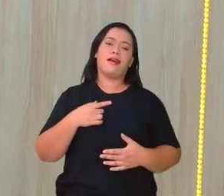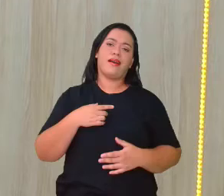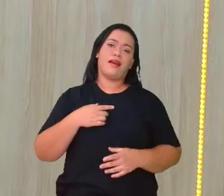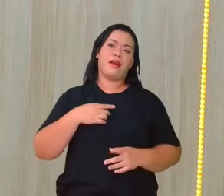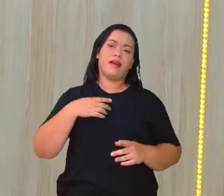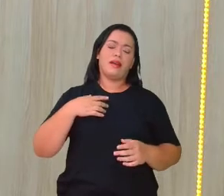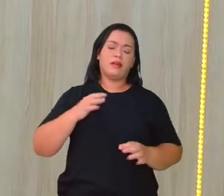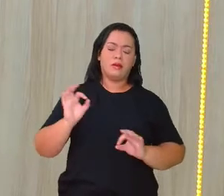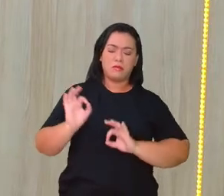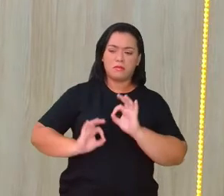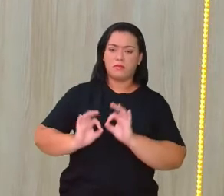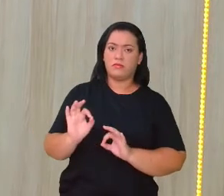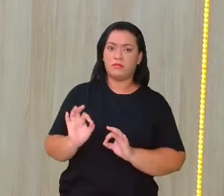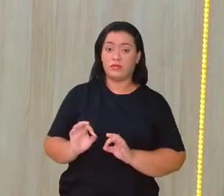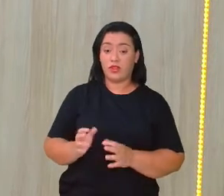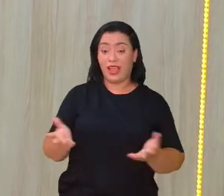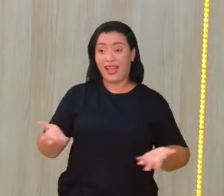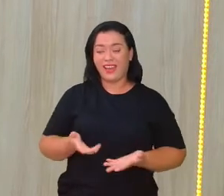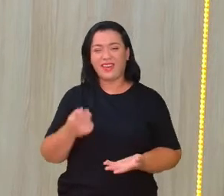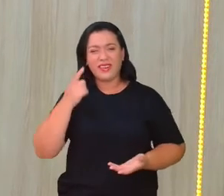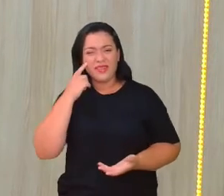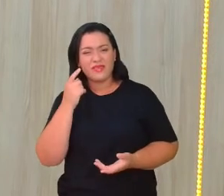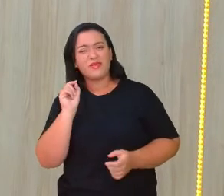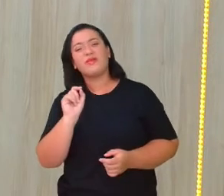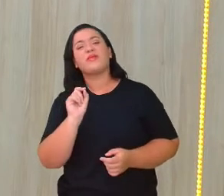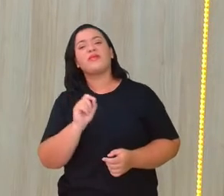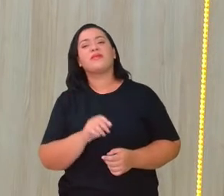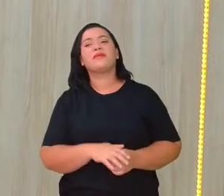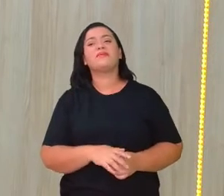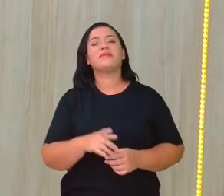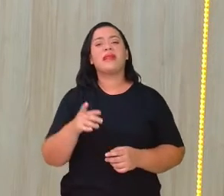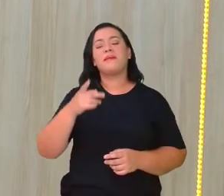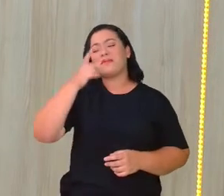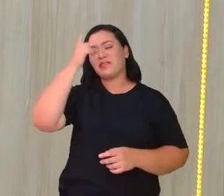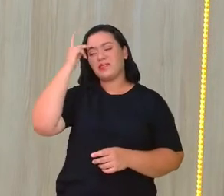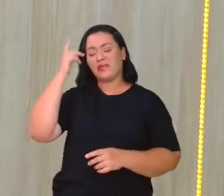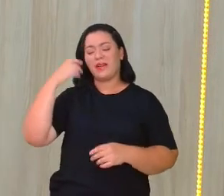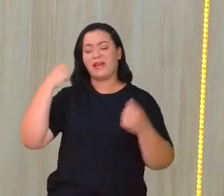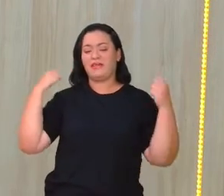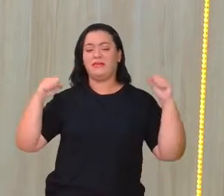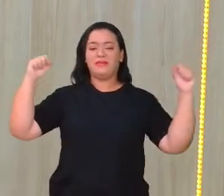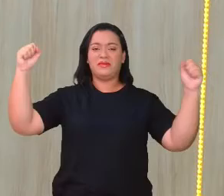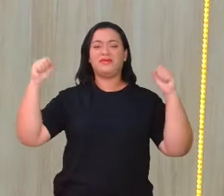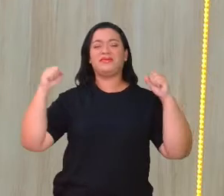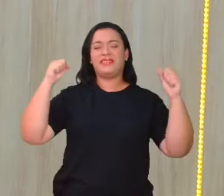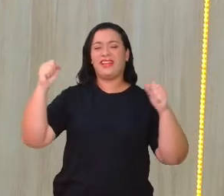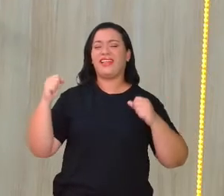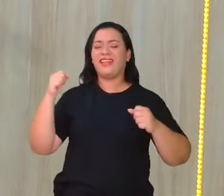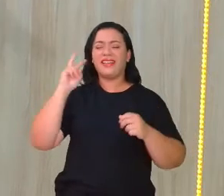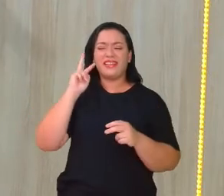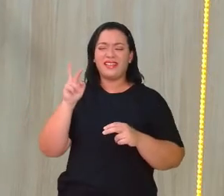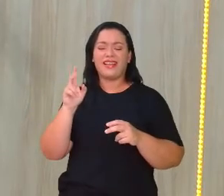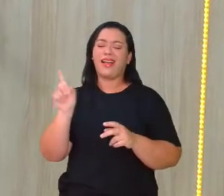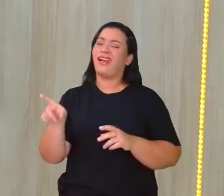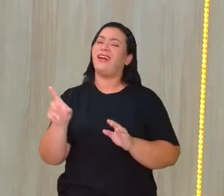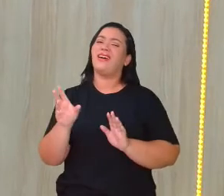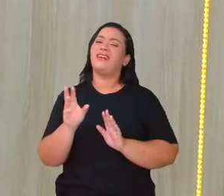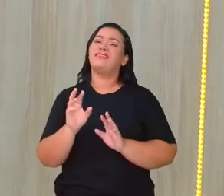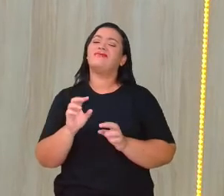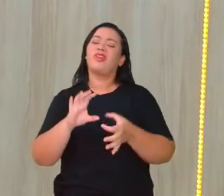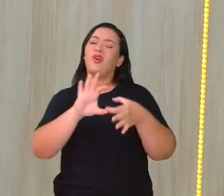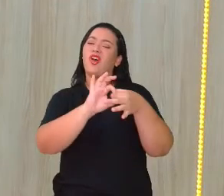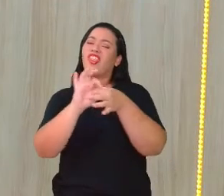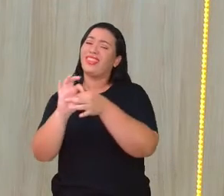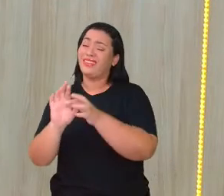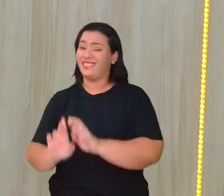isso. Hoje em dia a gente vê os biscoitos na internet de quem treina, né? E a gente percebe que tem um outro contexto quando a gente analisa